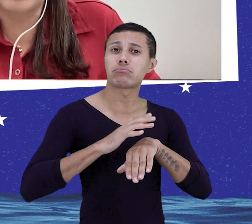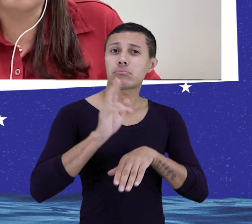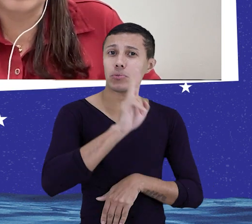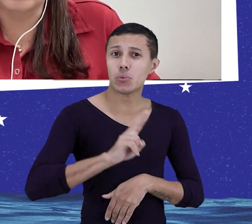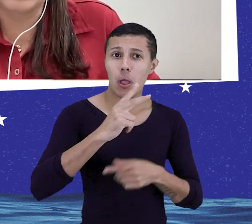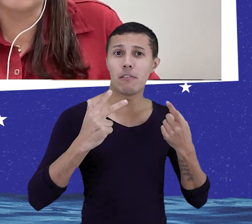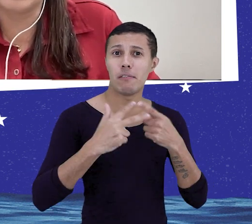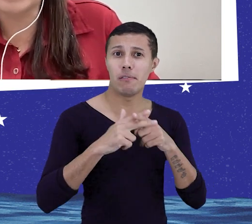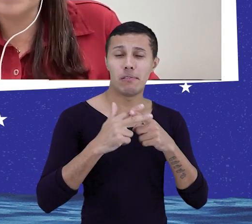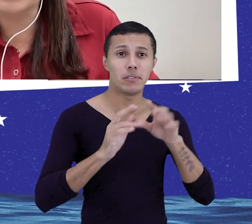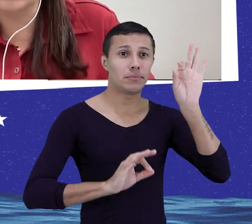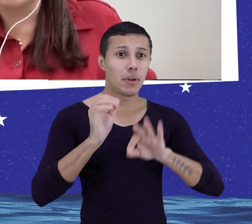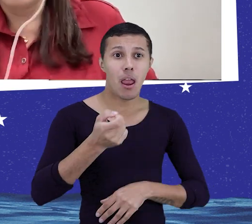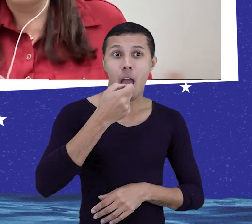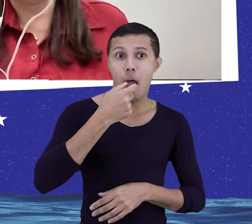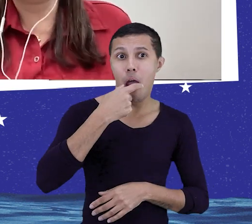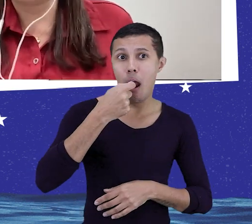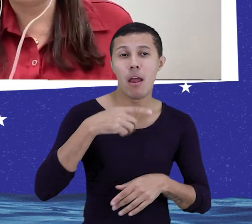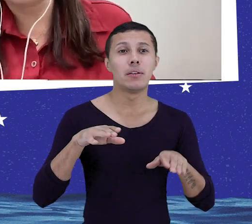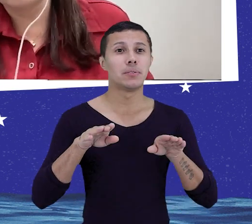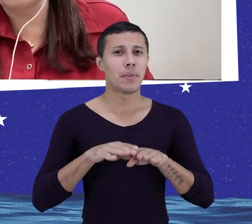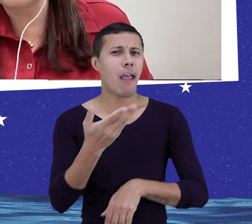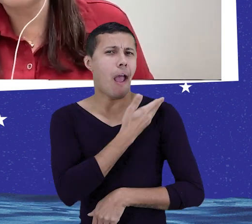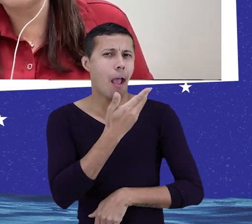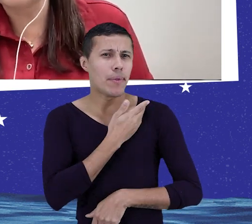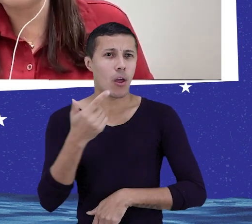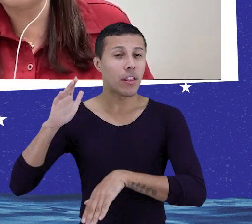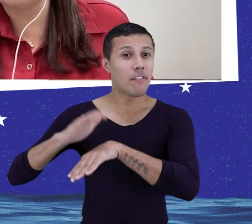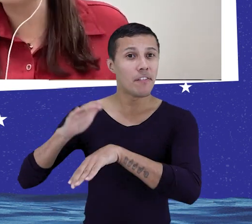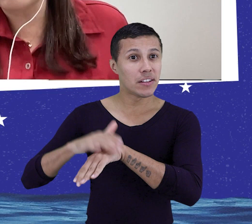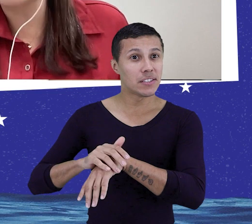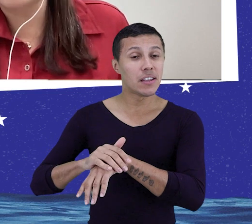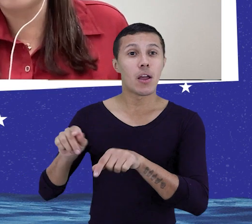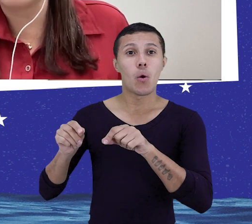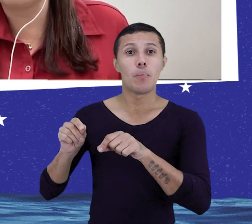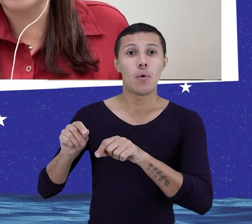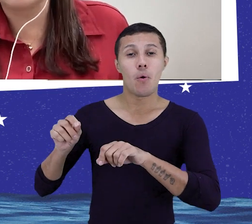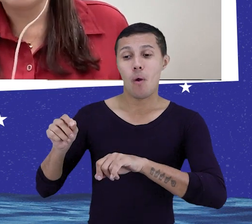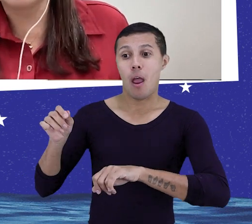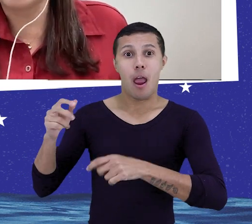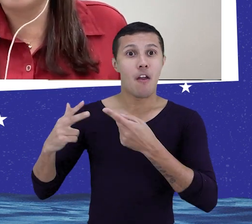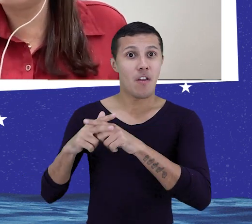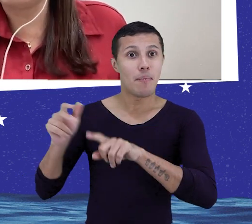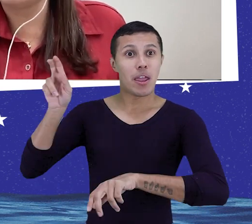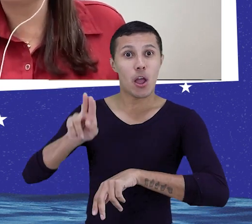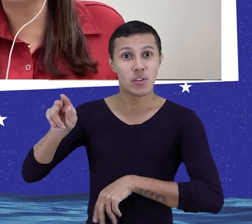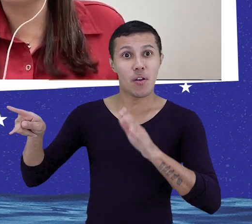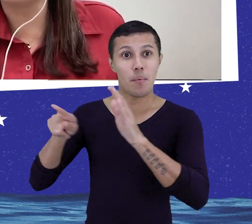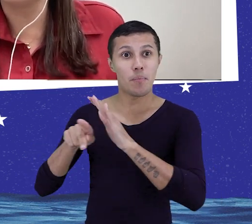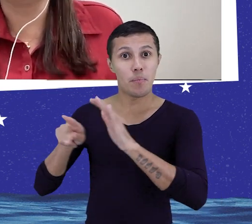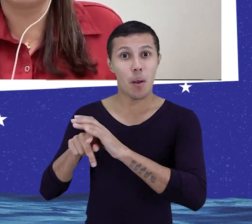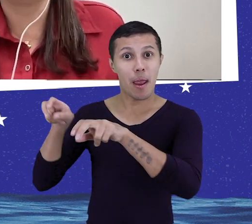utilizava essas ferramentas para planejamento de medicamentos. Uma colega de laboratório usava essas ferramentas para planejamento de